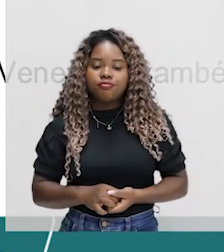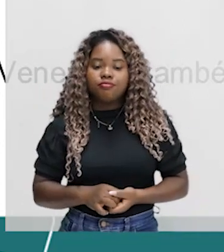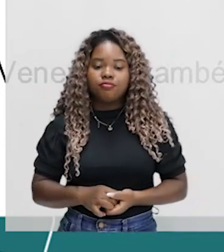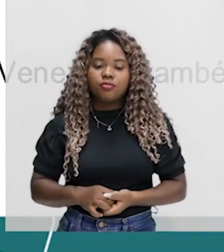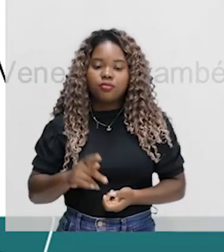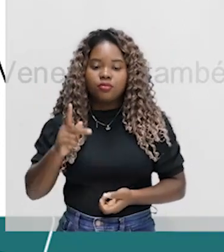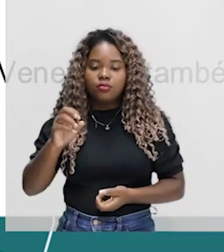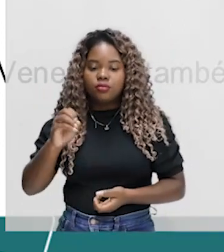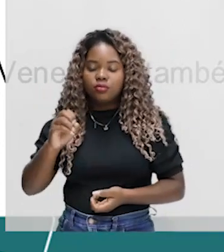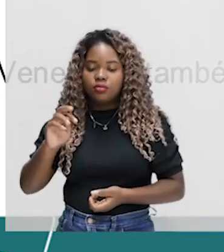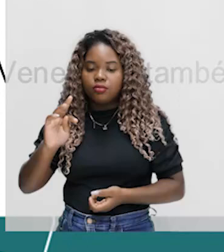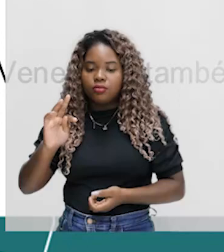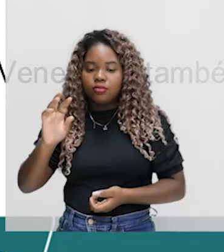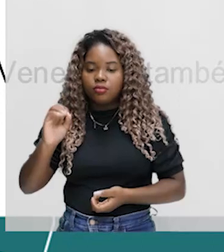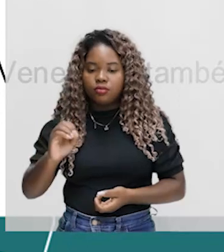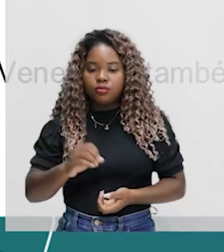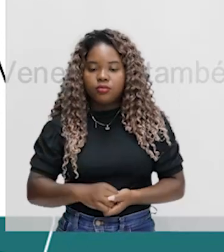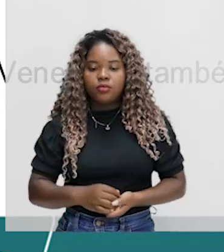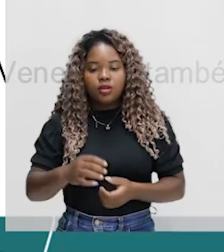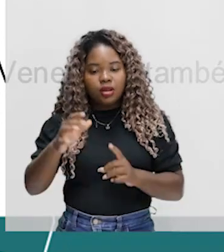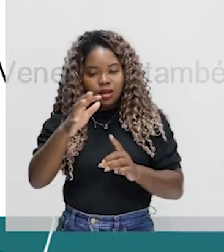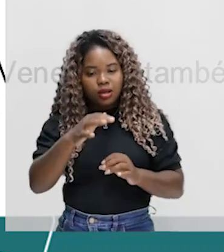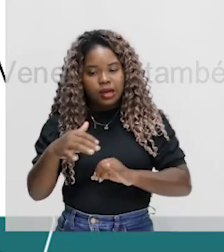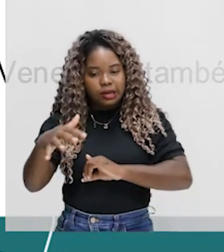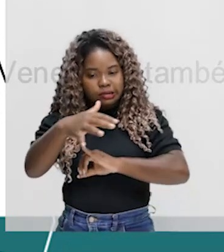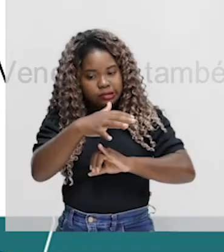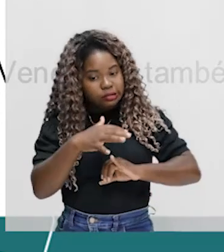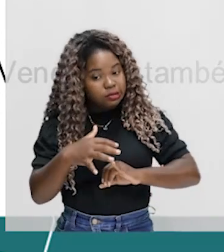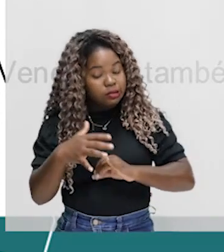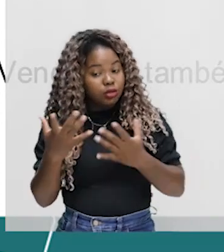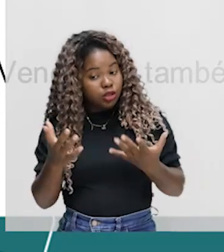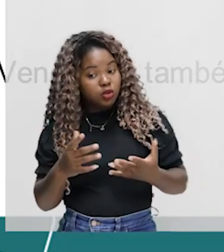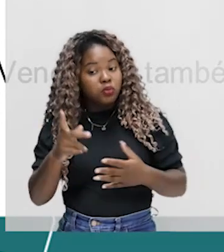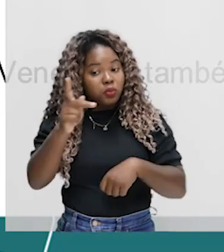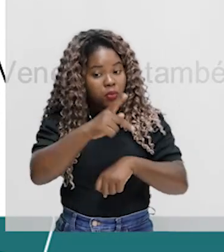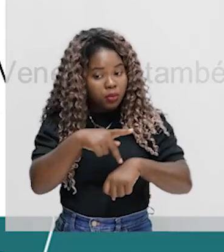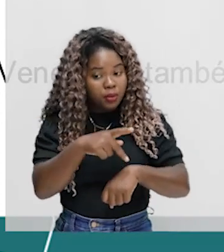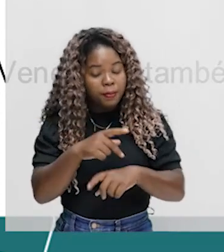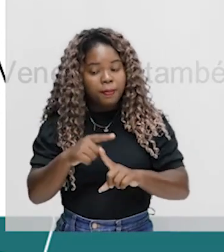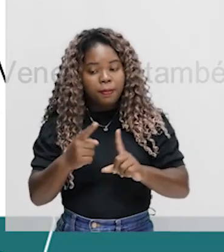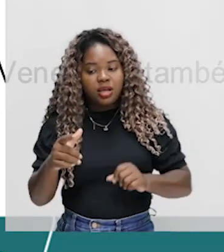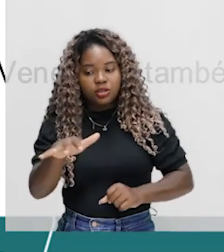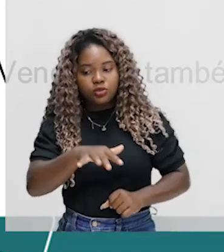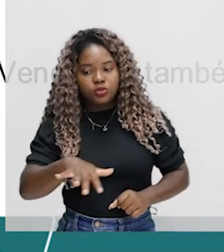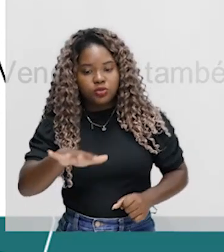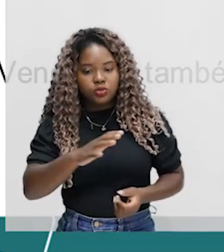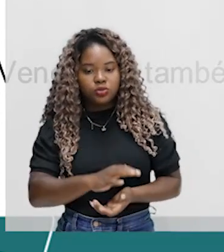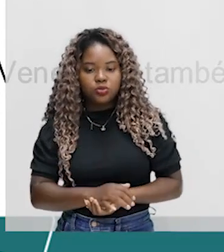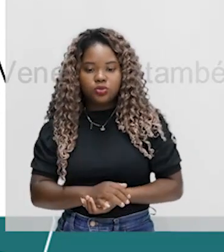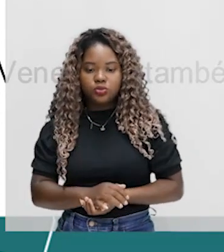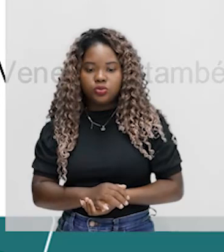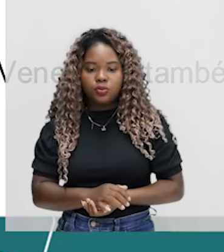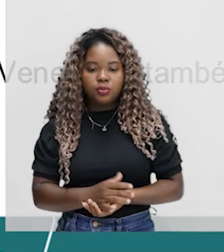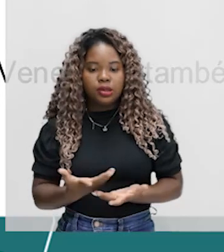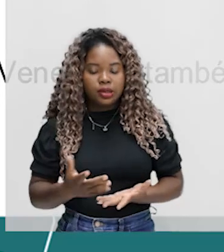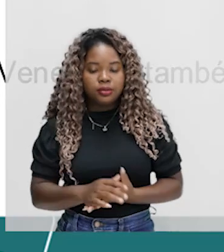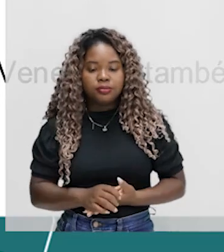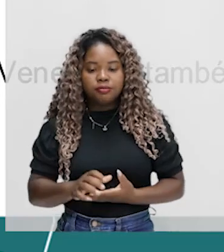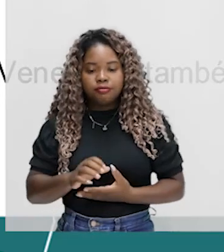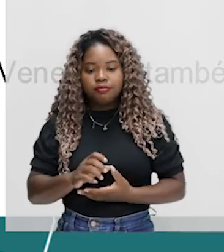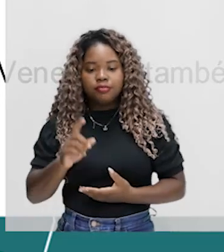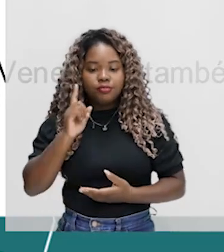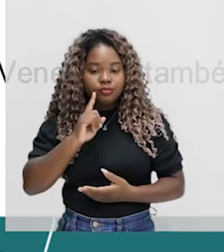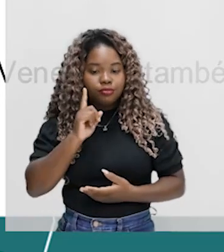Porto Rico. A ilha não é oficialmente um país, mas um território não incorporado dos Estados